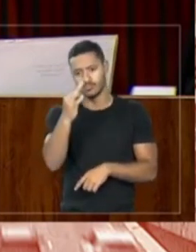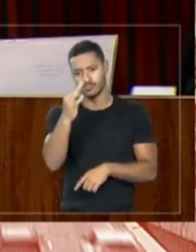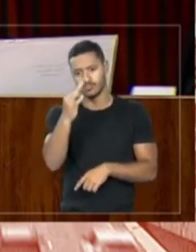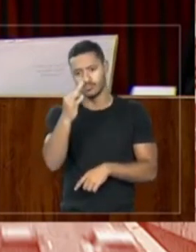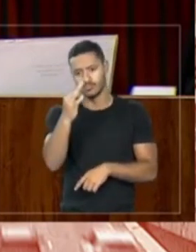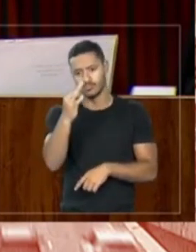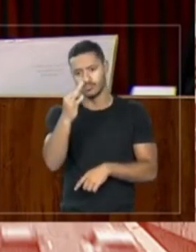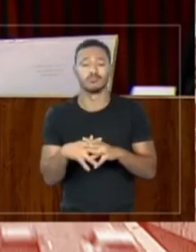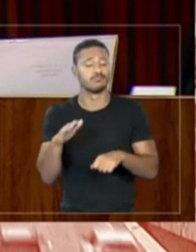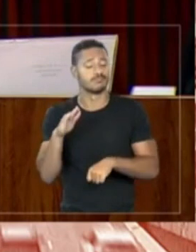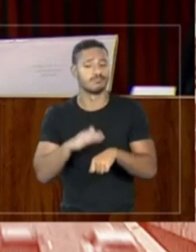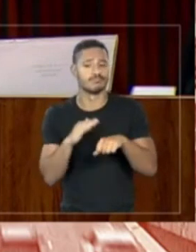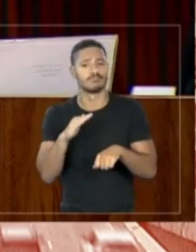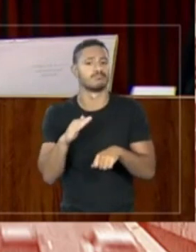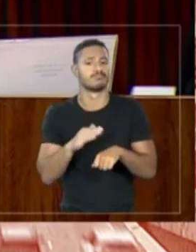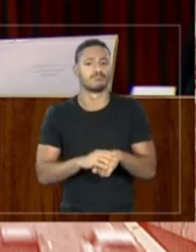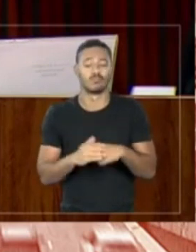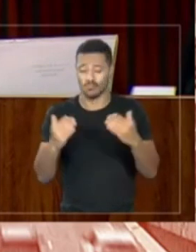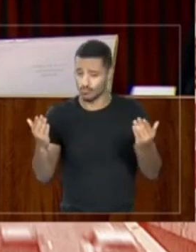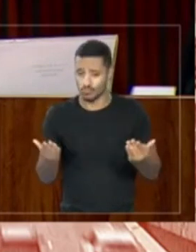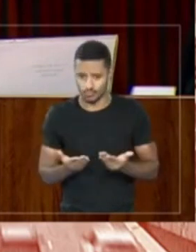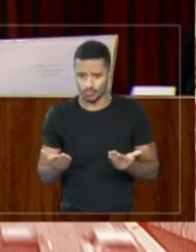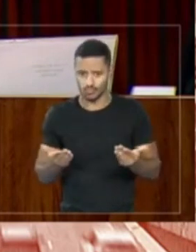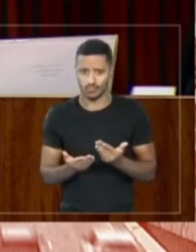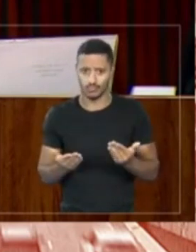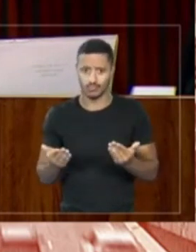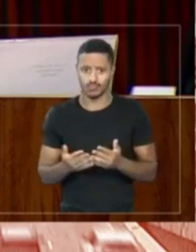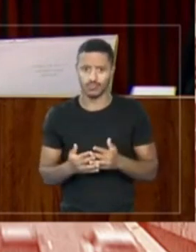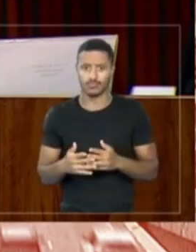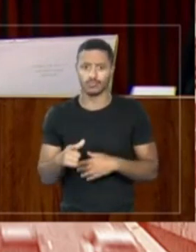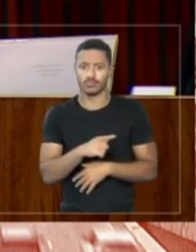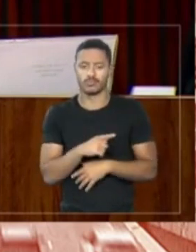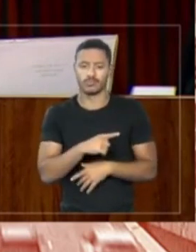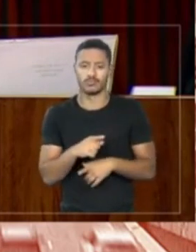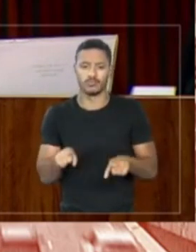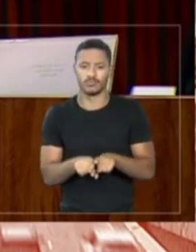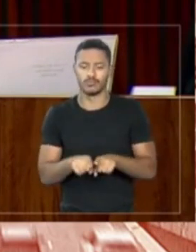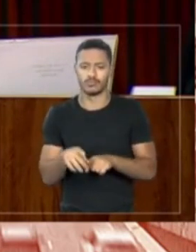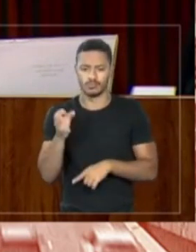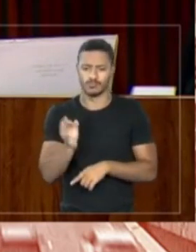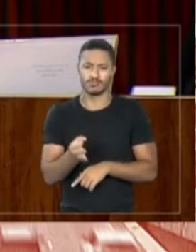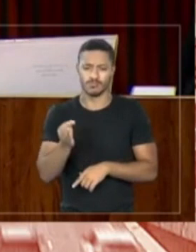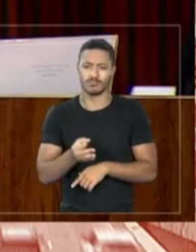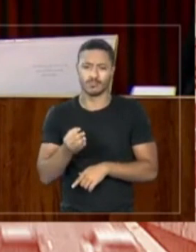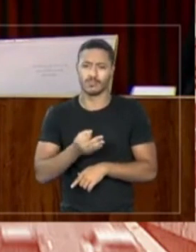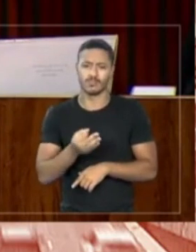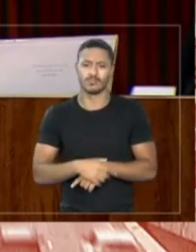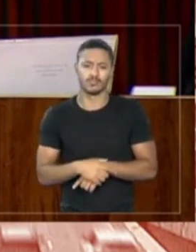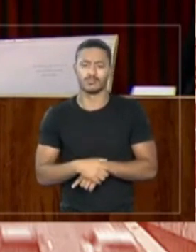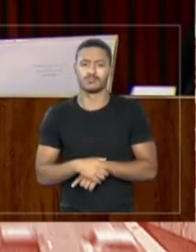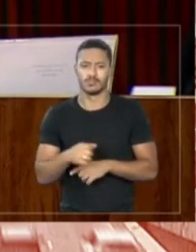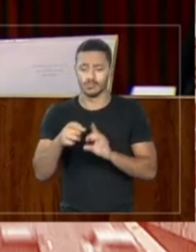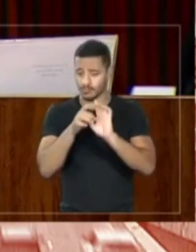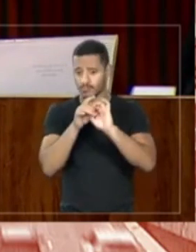televisão, falando que o Bolsonaro tratou bem, enfrentou bem a pandemia, que o digam 700 mil mortos, que o digam